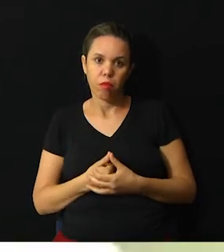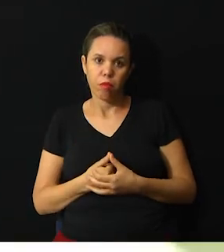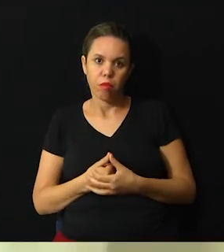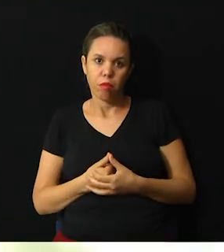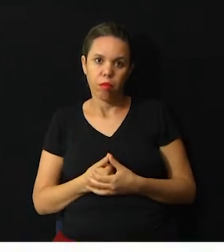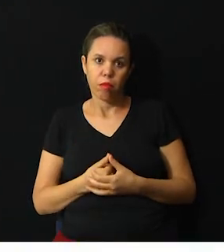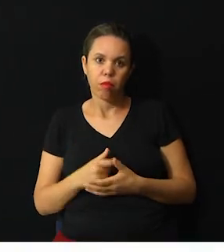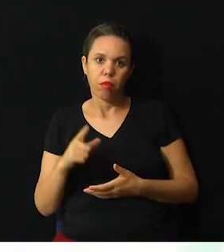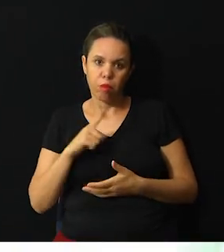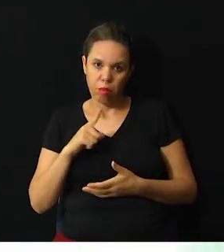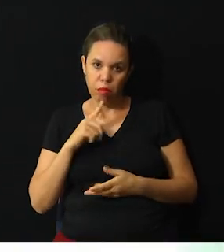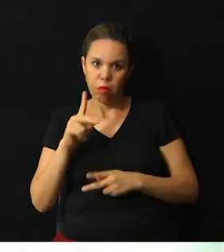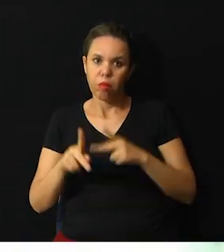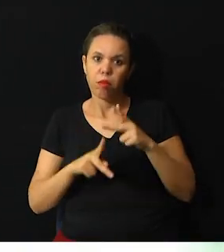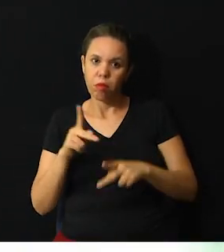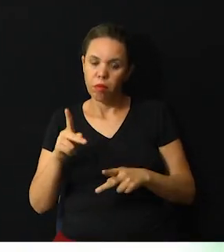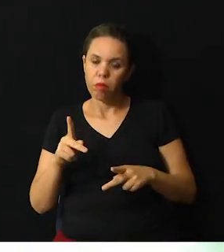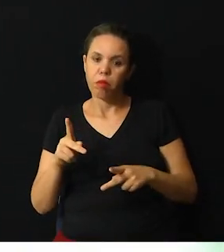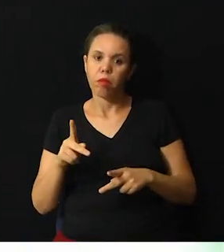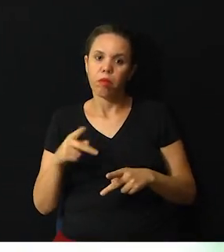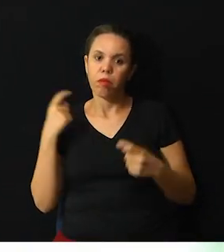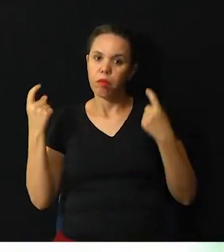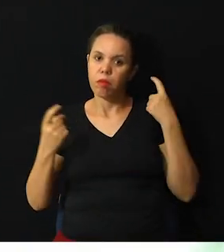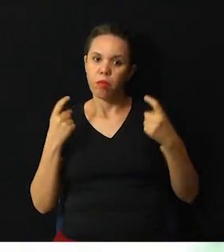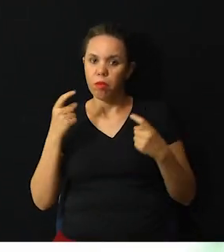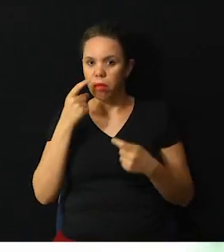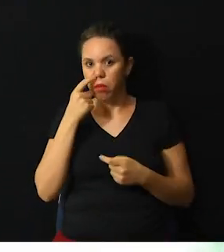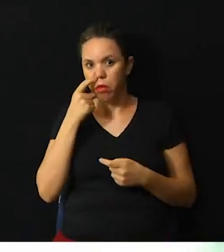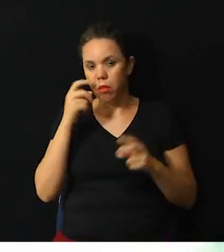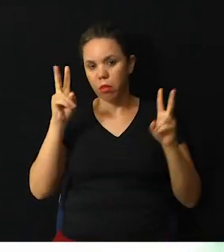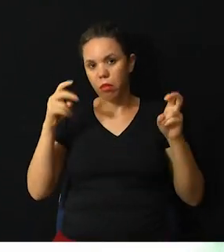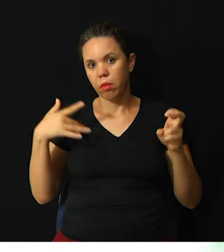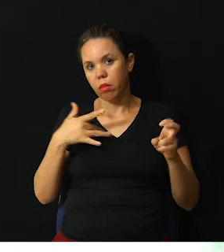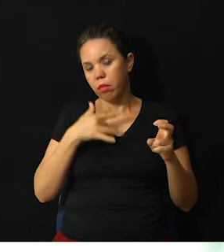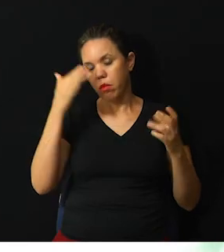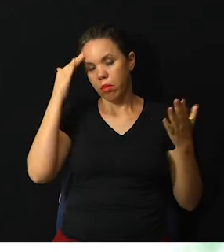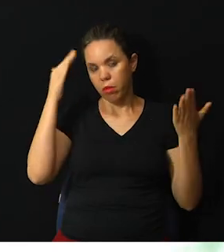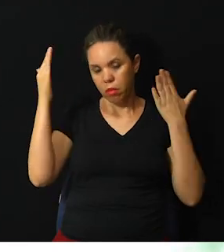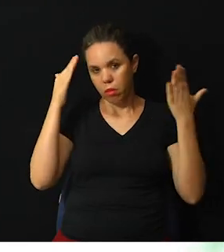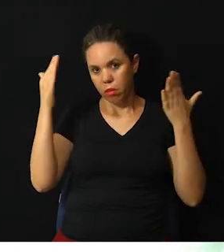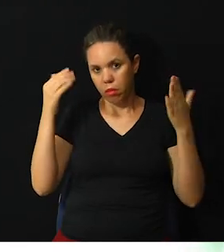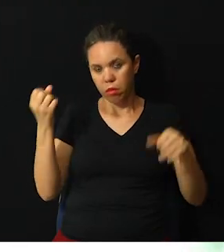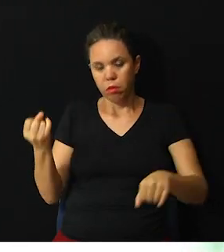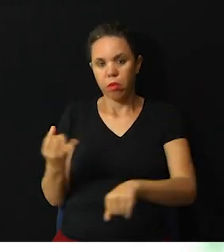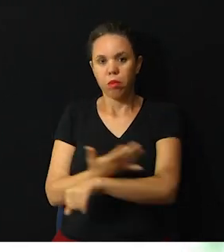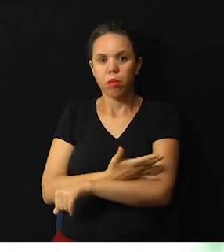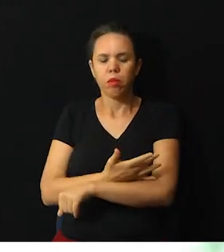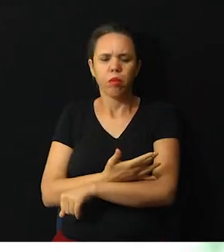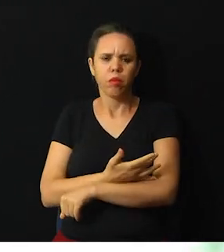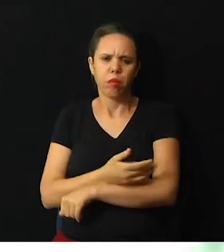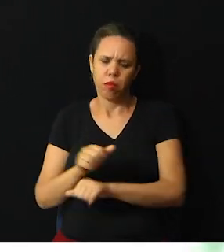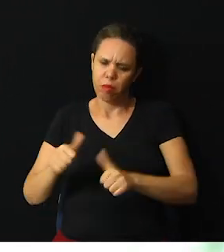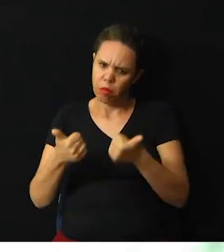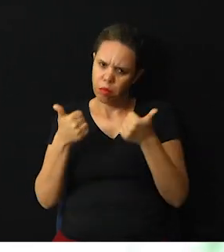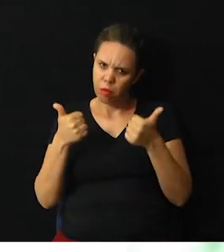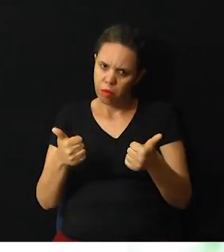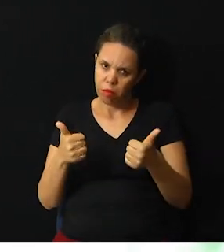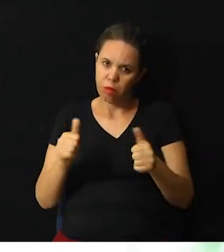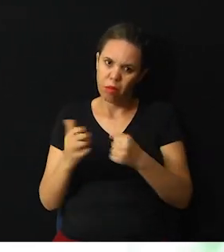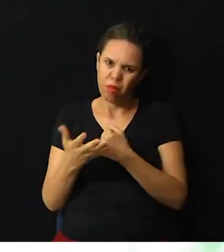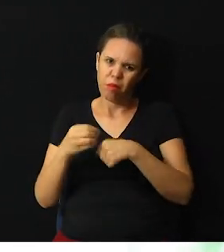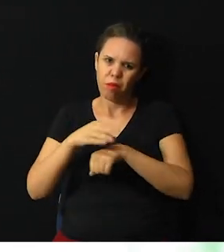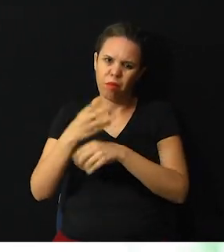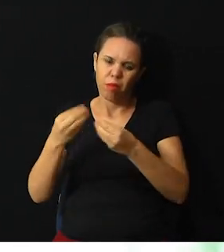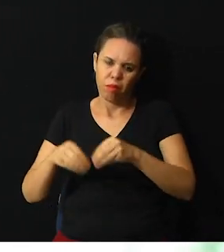Então, assim, eu acho que a gente tem uma geração que está um pouco mais preocupada com a sua saúde mental e emocional, isso é positivo, a